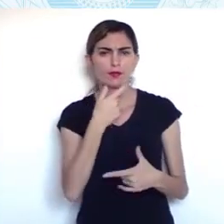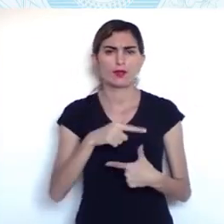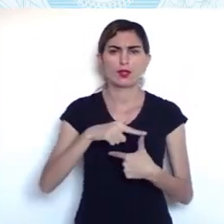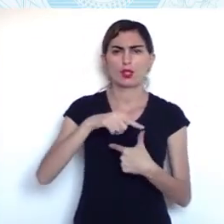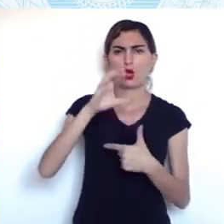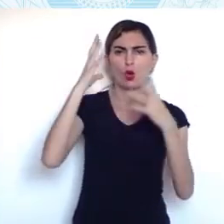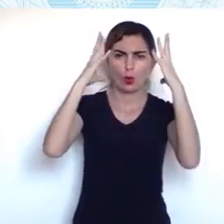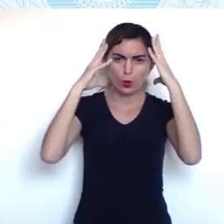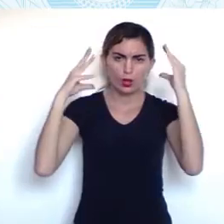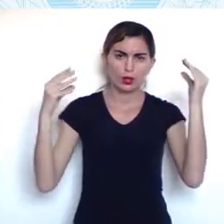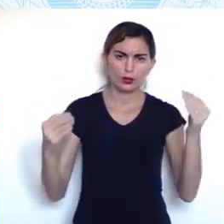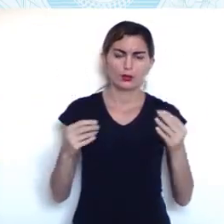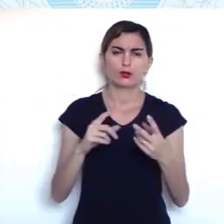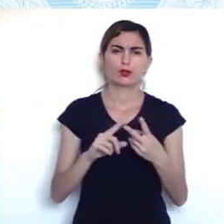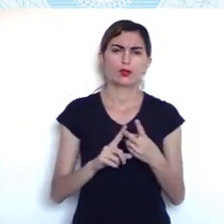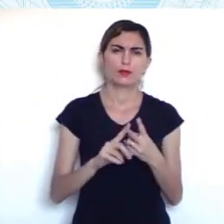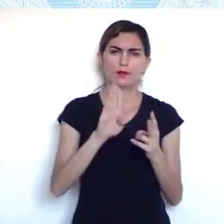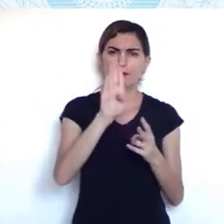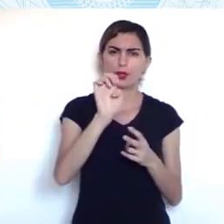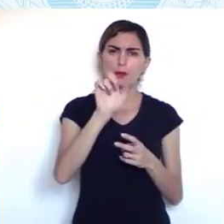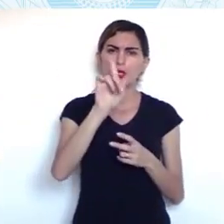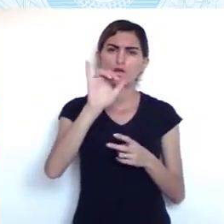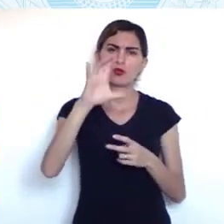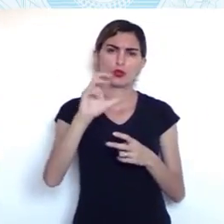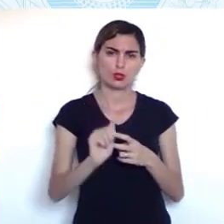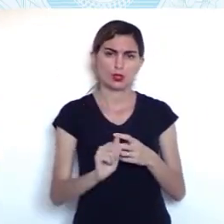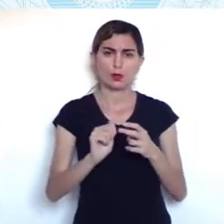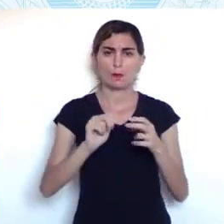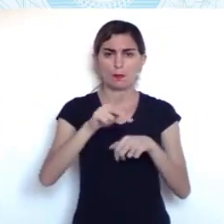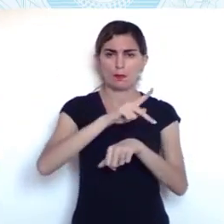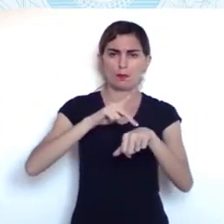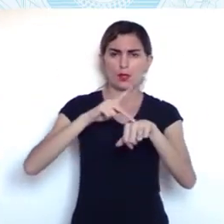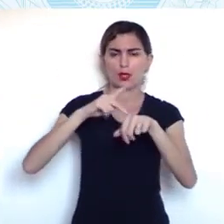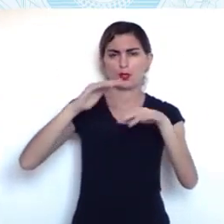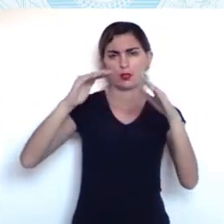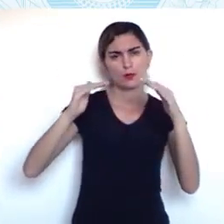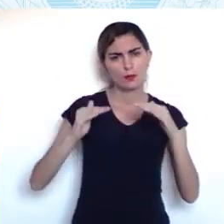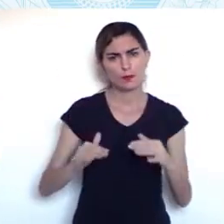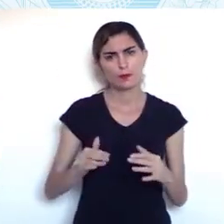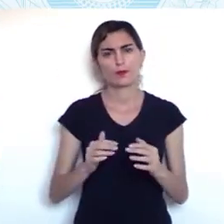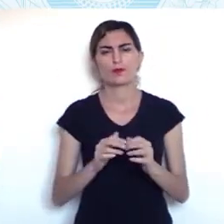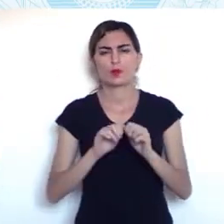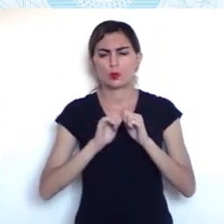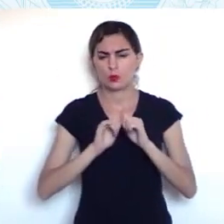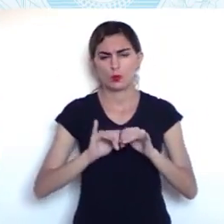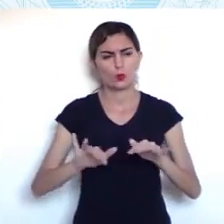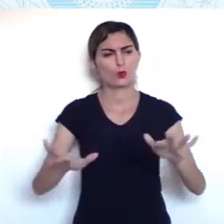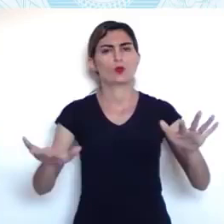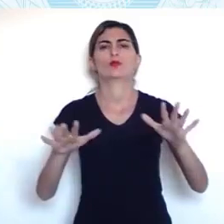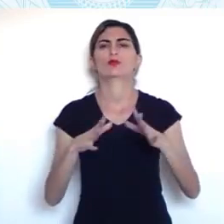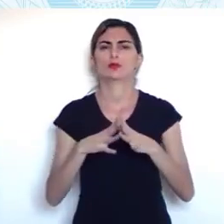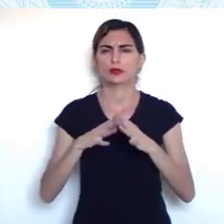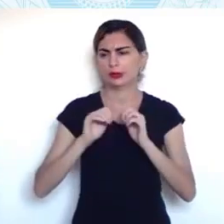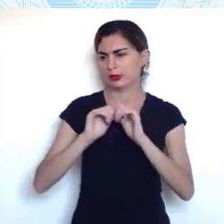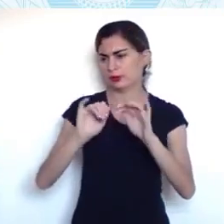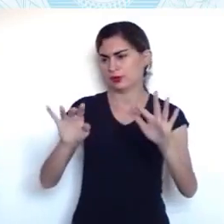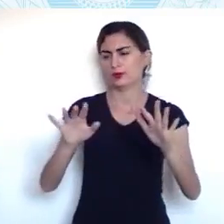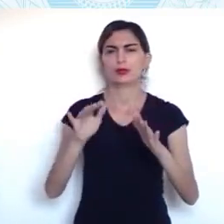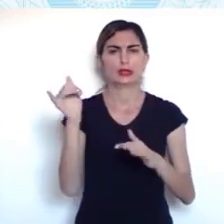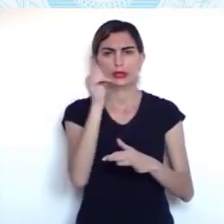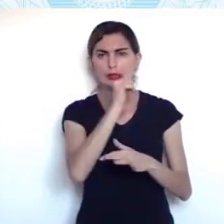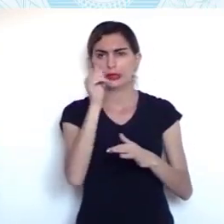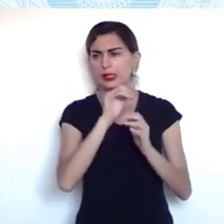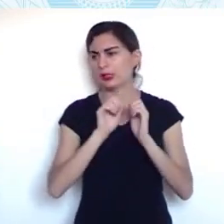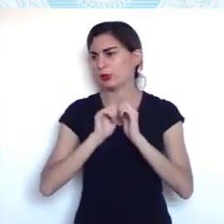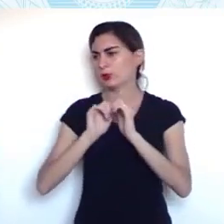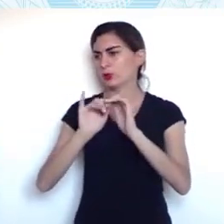Inglaterra, Holanda e Bélgica, Países Baixos. Então, vai haver uma difusão, né? Ou seja, sai da